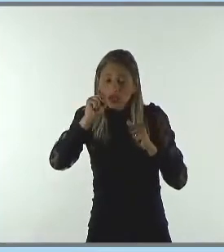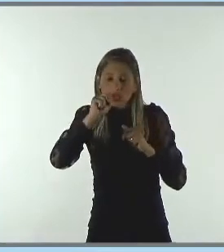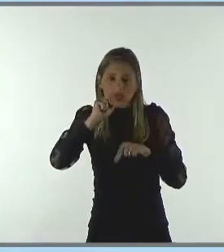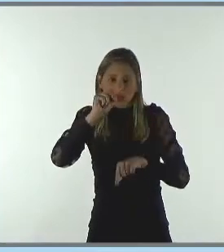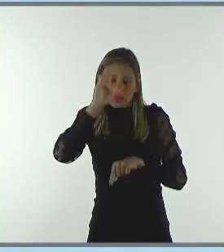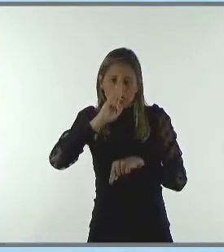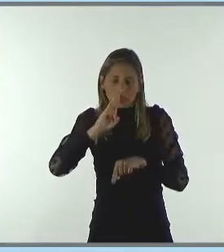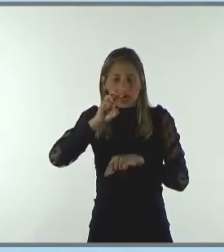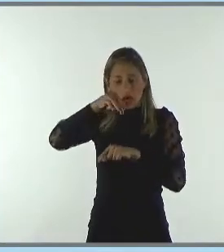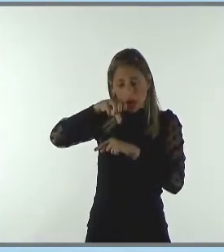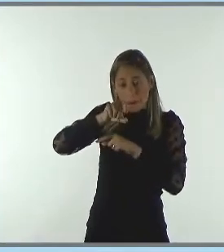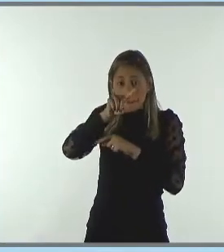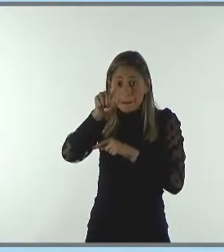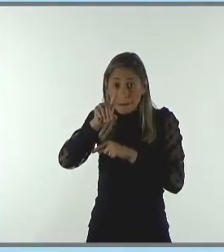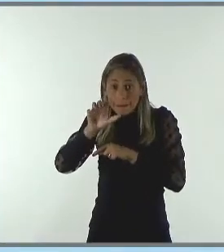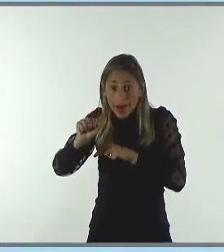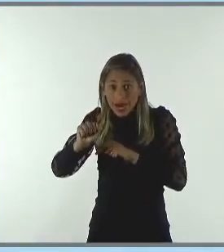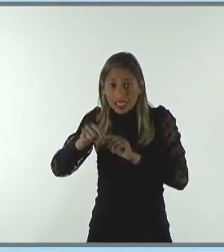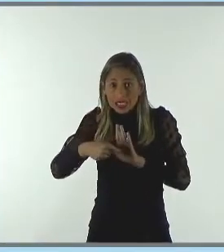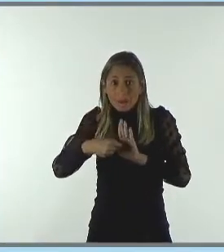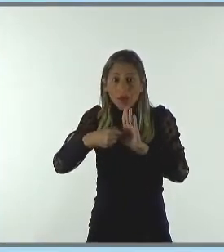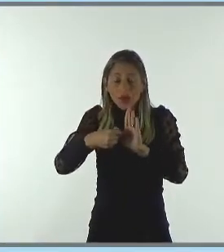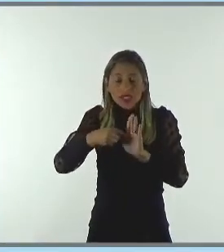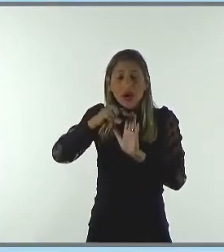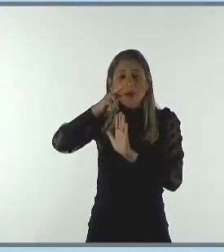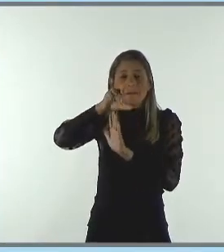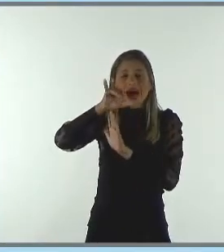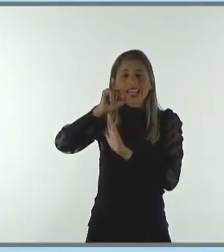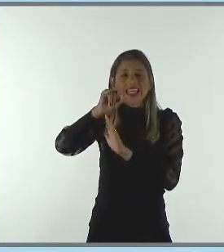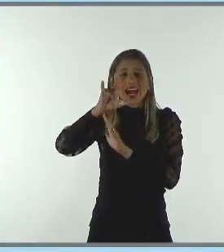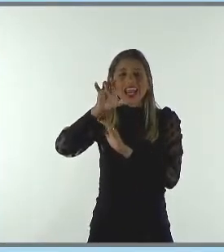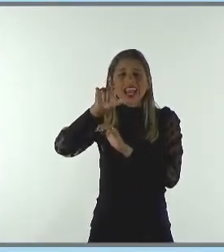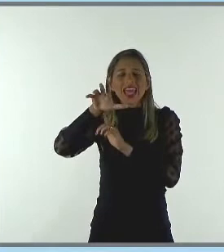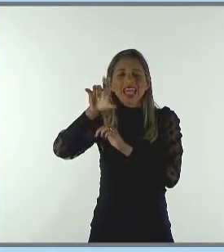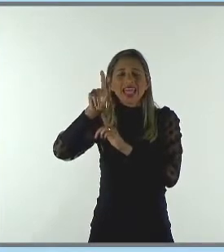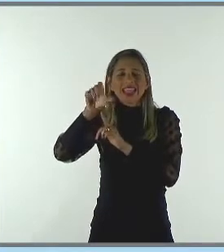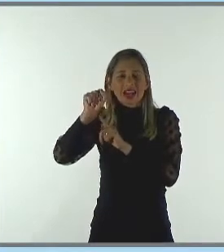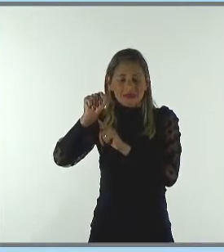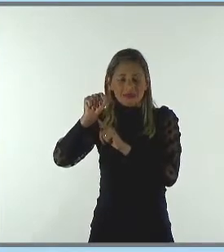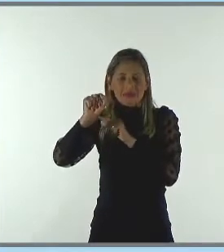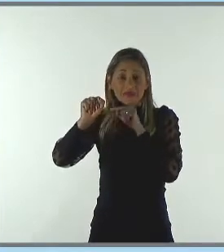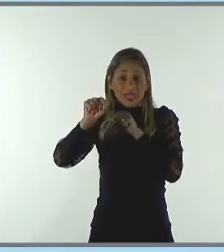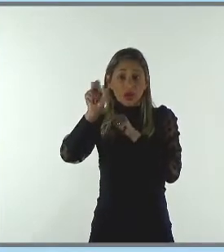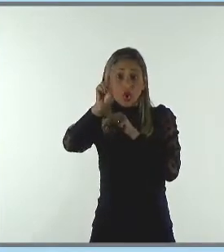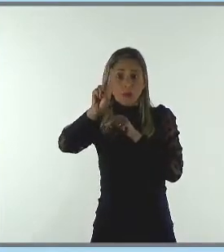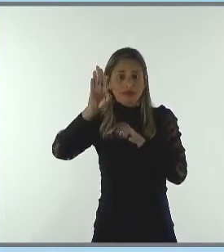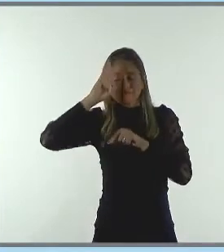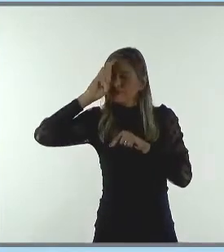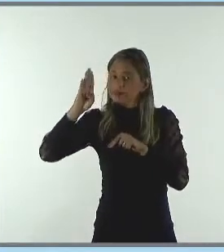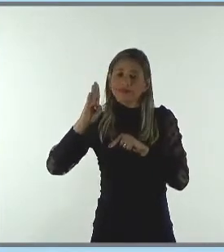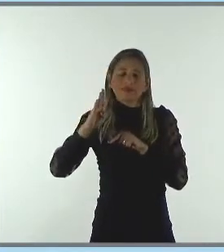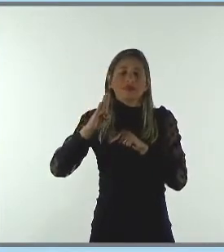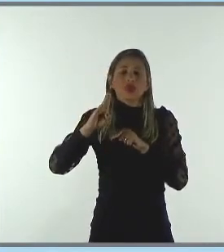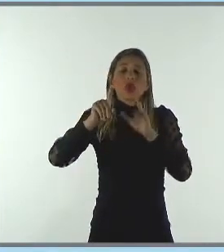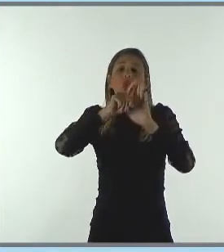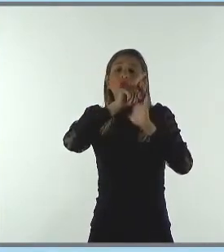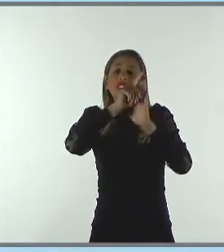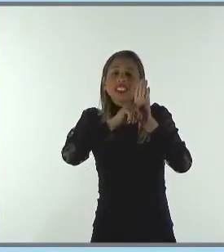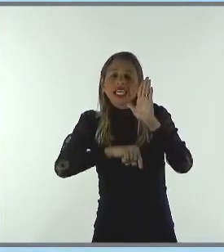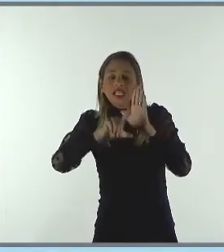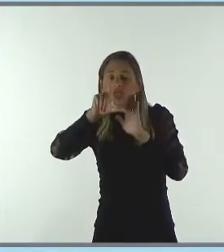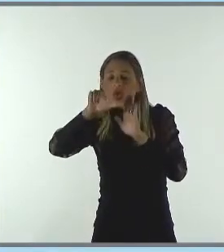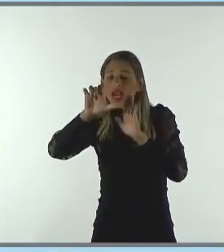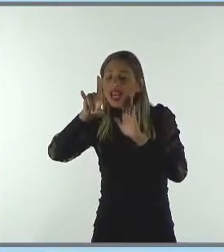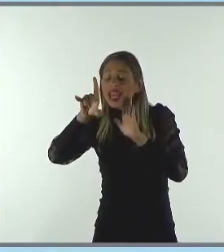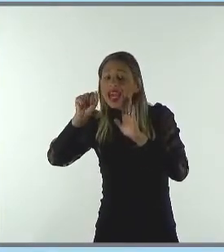publica exatamente a professora Leda Maria Martins, que é um nome de referência nessa área. Né? Os textos da Leda hoje,